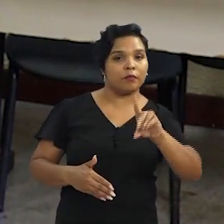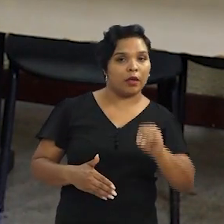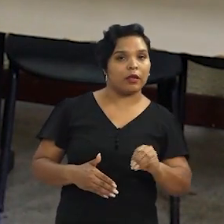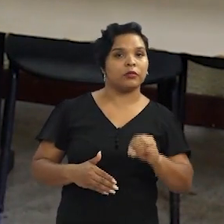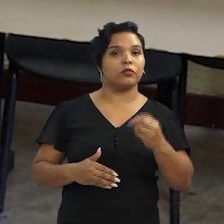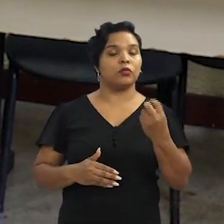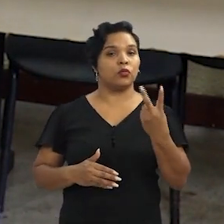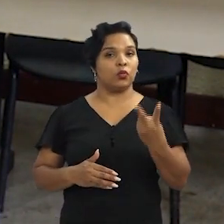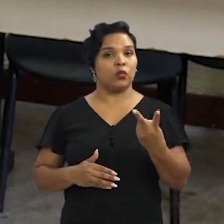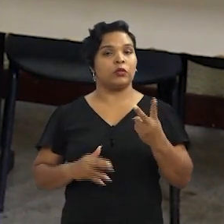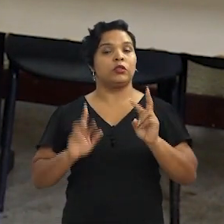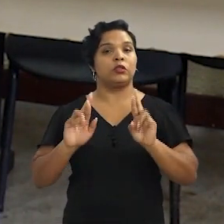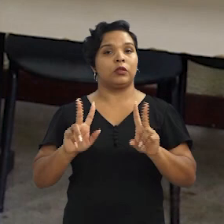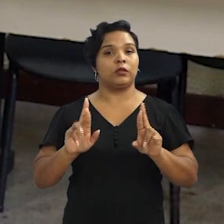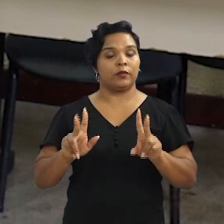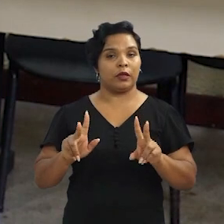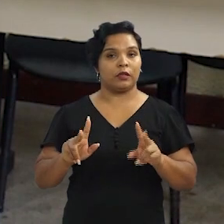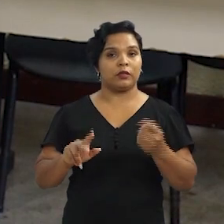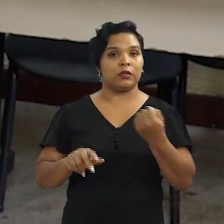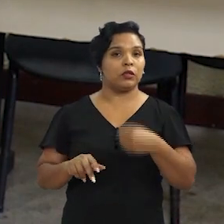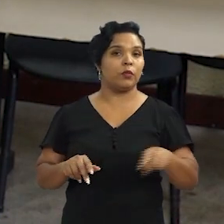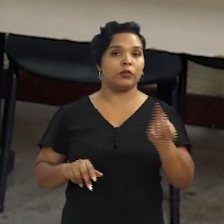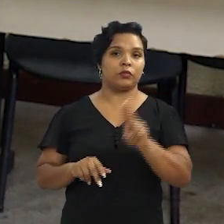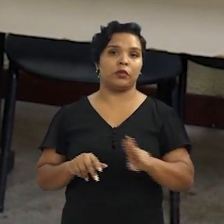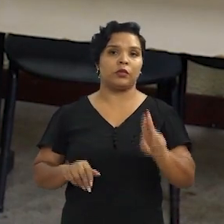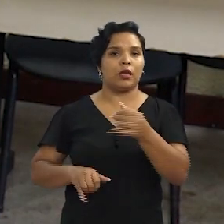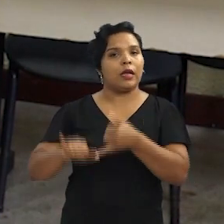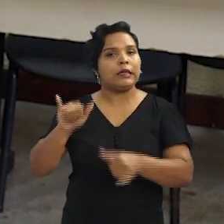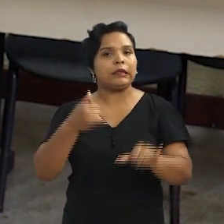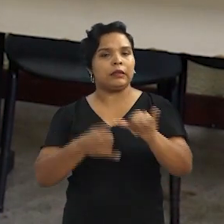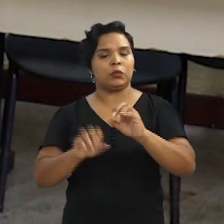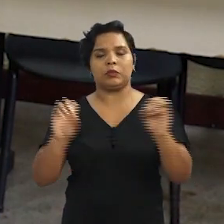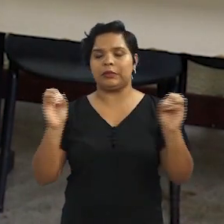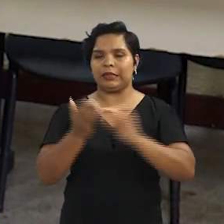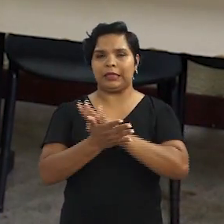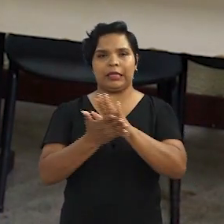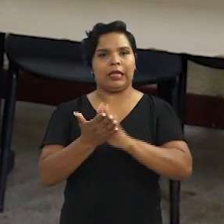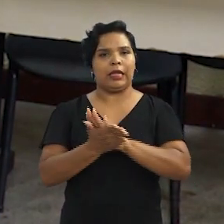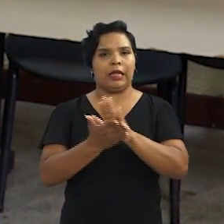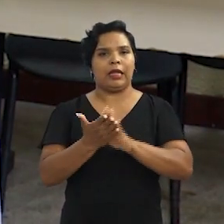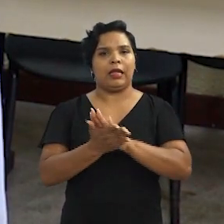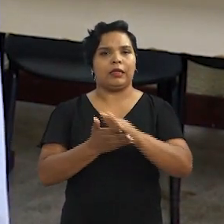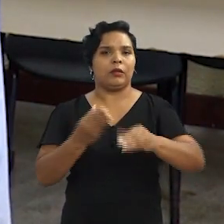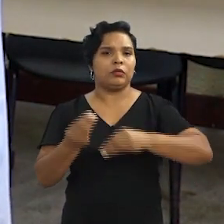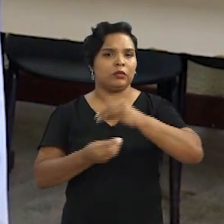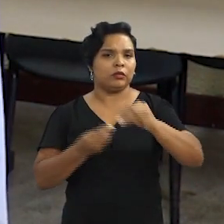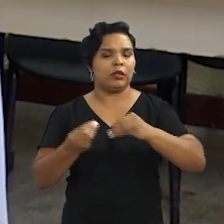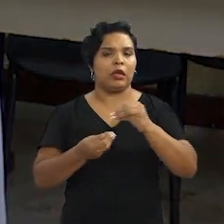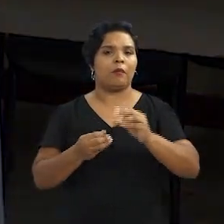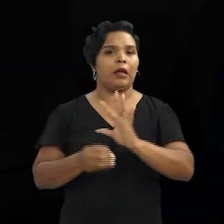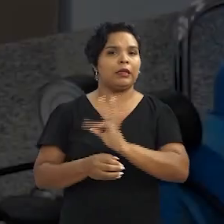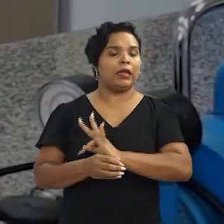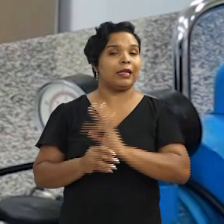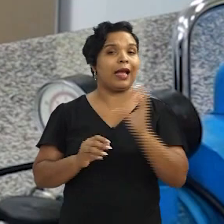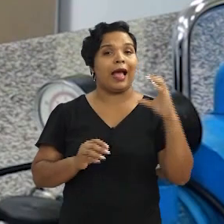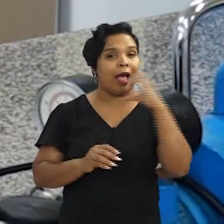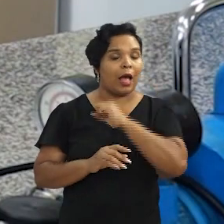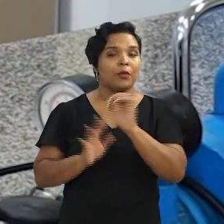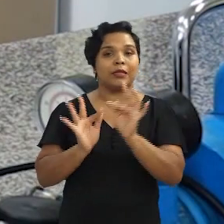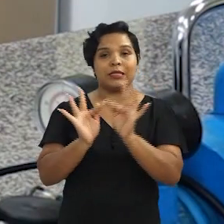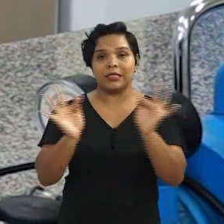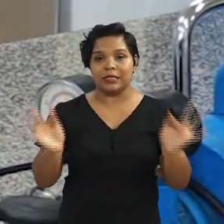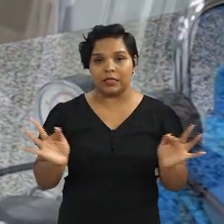diferentes, onde a partir dele a gente não precisa utilizar reagentes químicos, é uma técnica